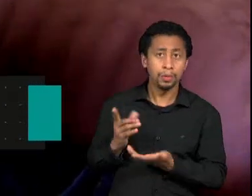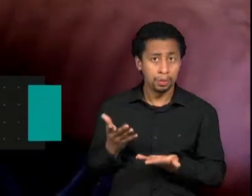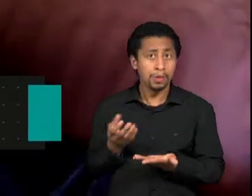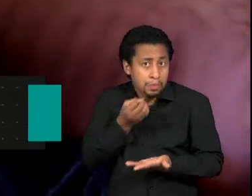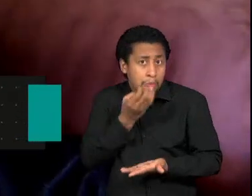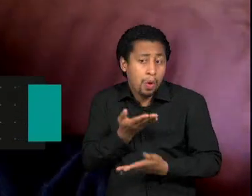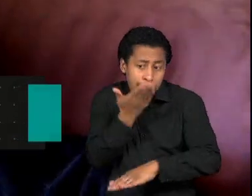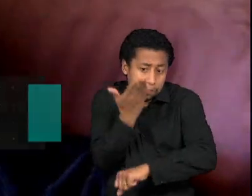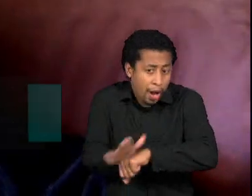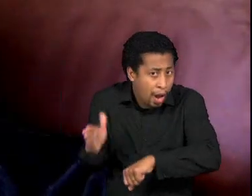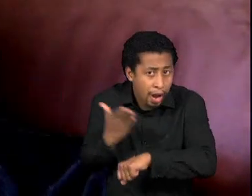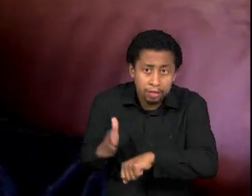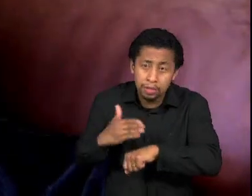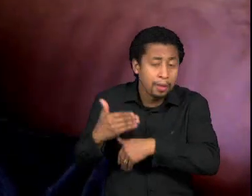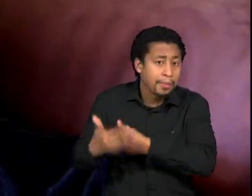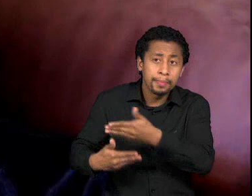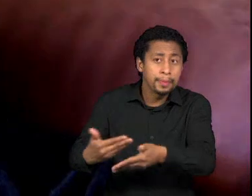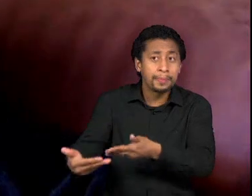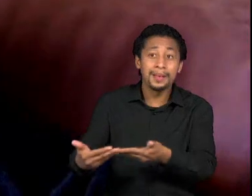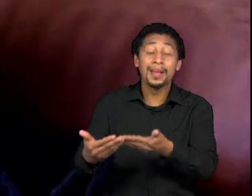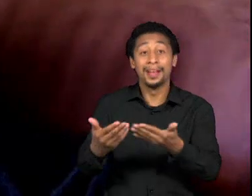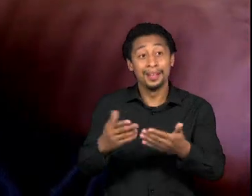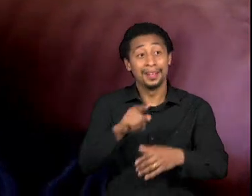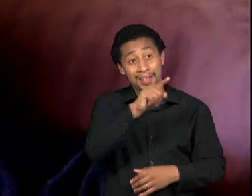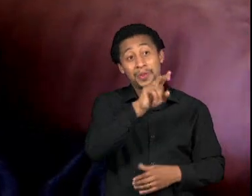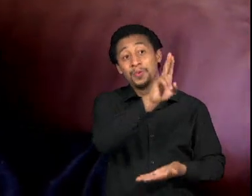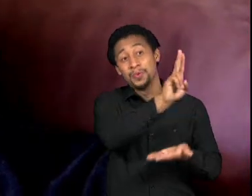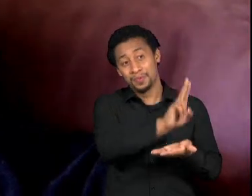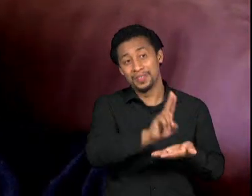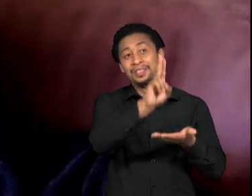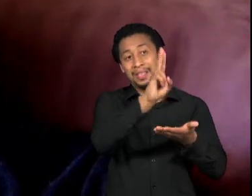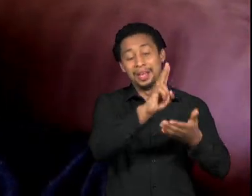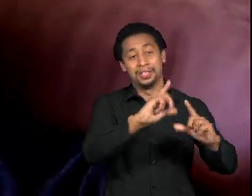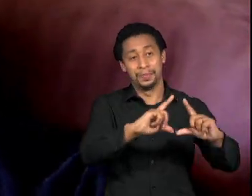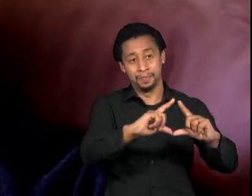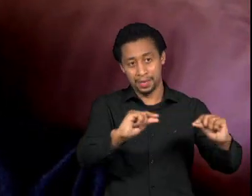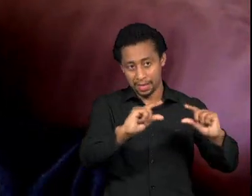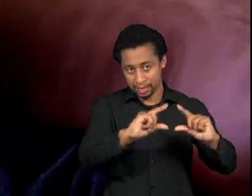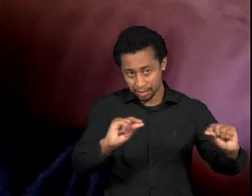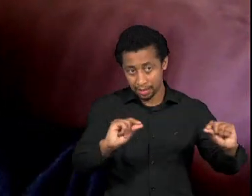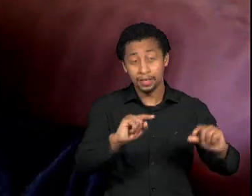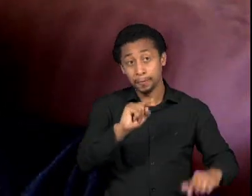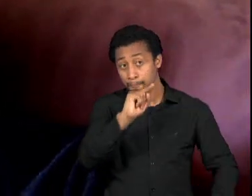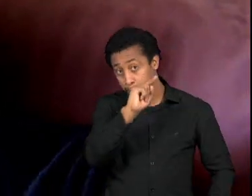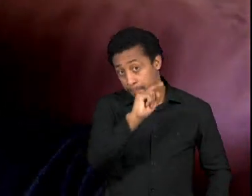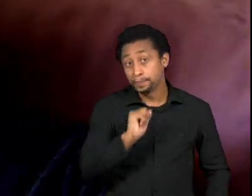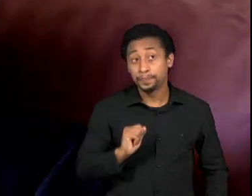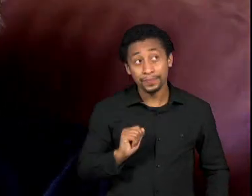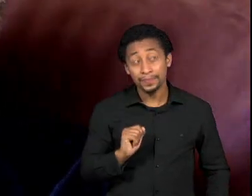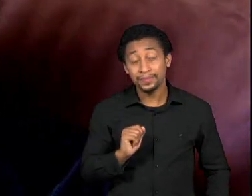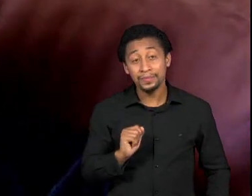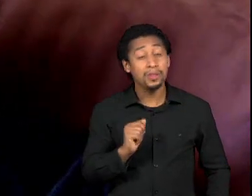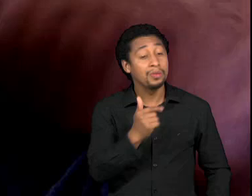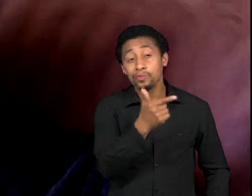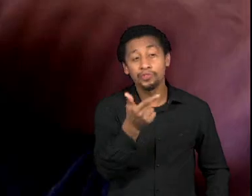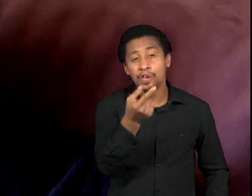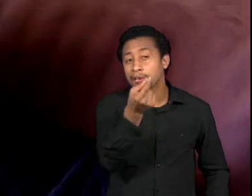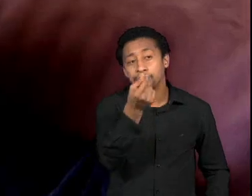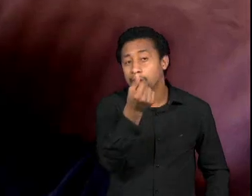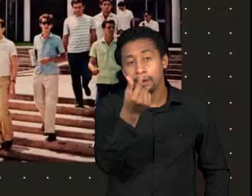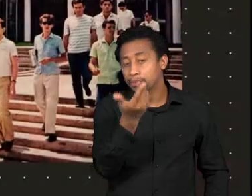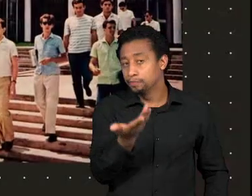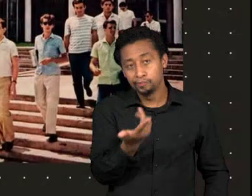Exercícios, etc. E a Universidade de Brasília não tinha nenhum dinheiro para